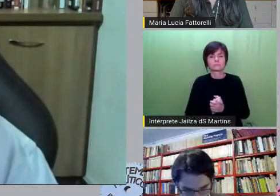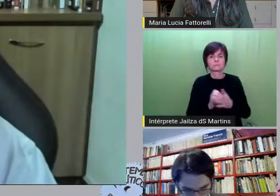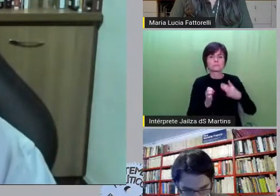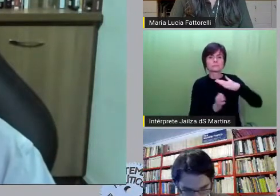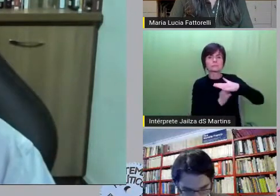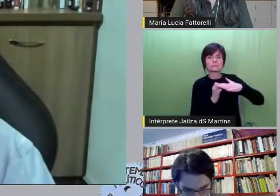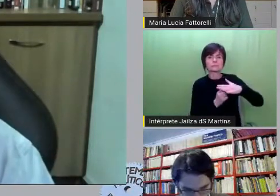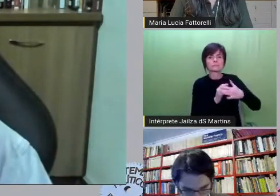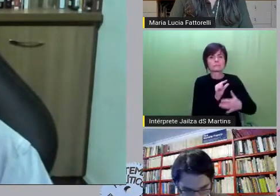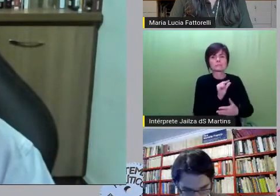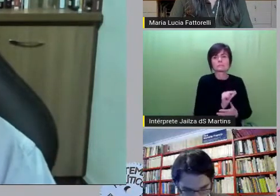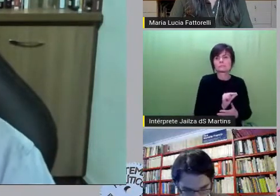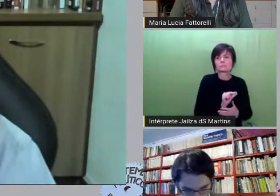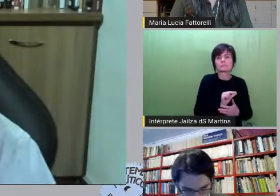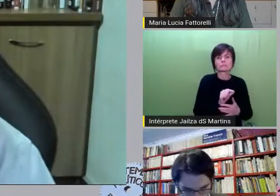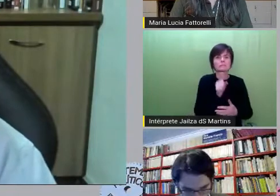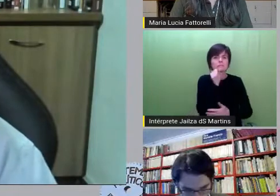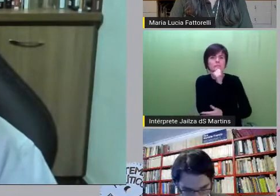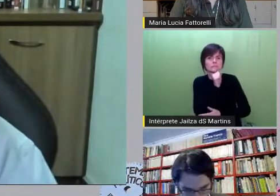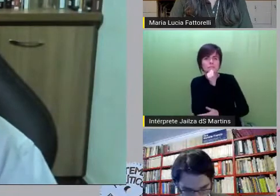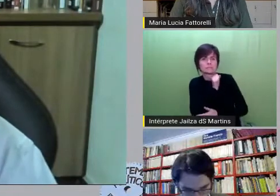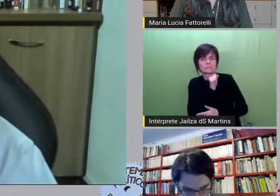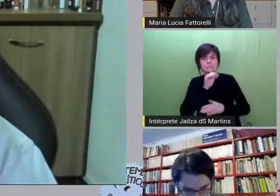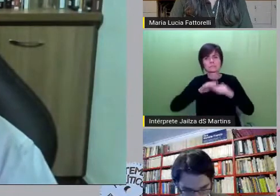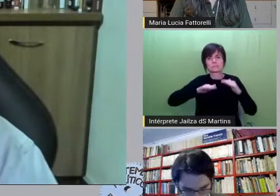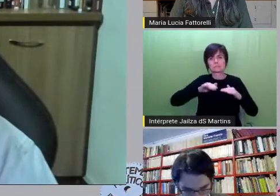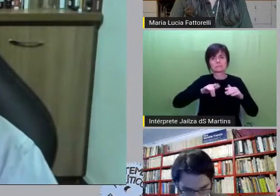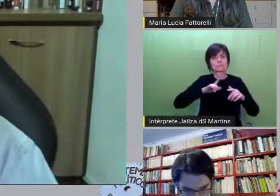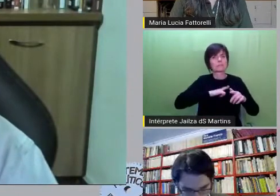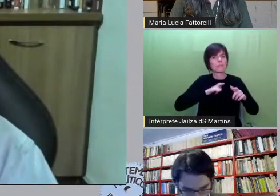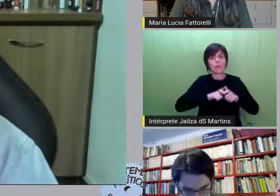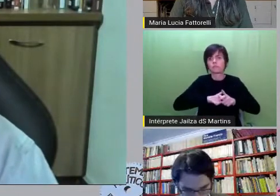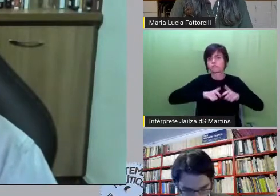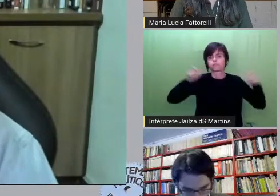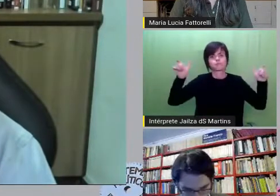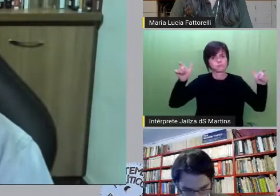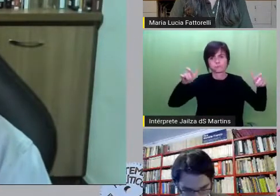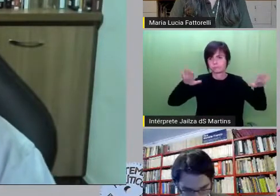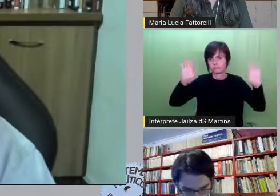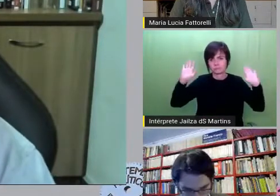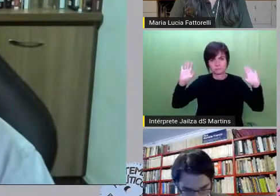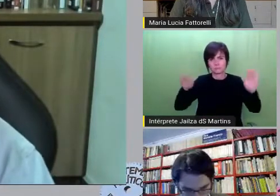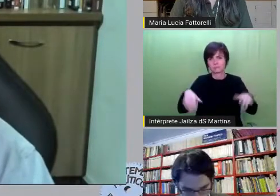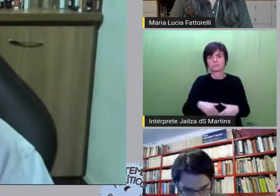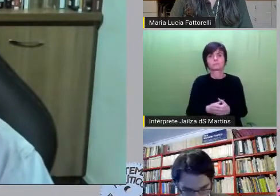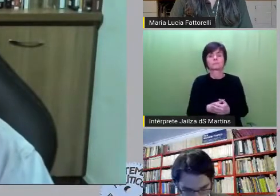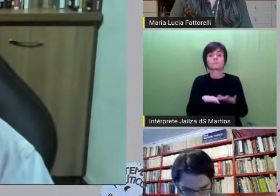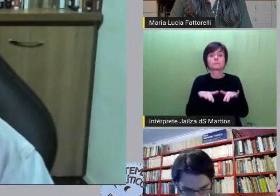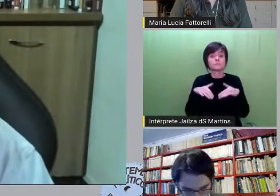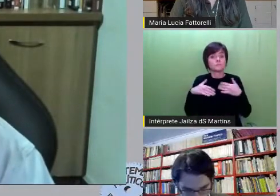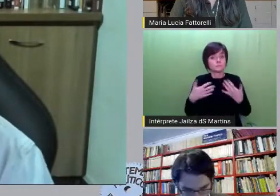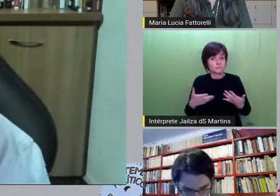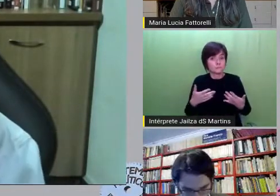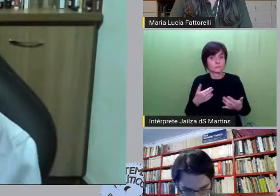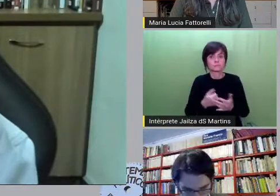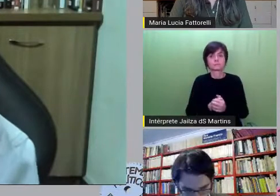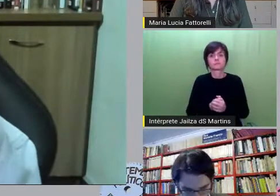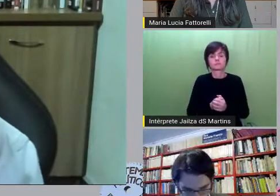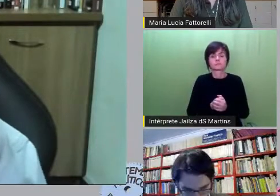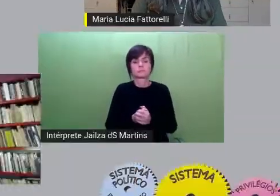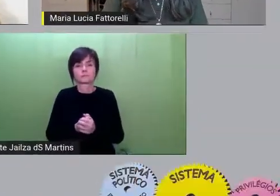microcapitalistas, médios, intermediários e gigantes. Bom, então,